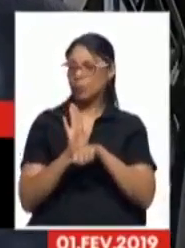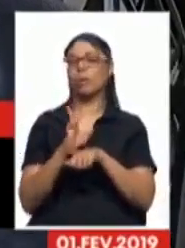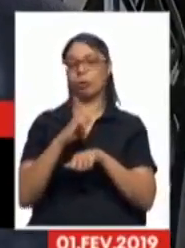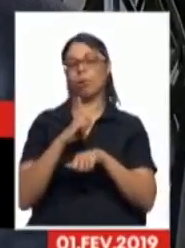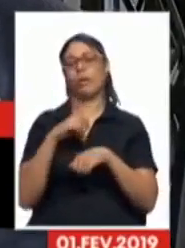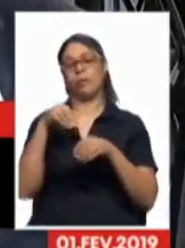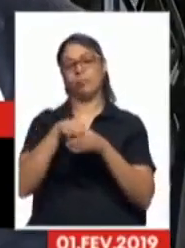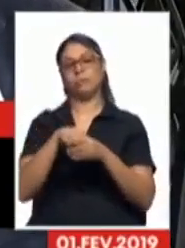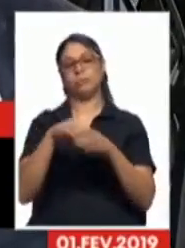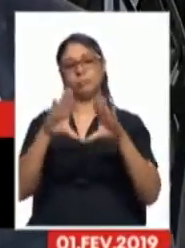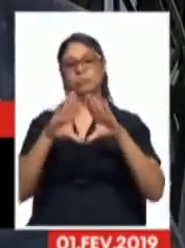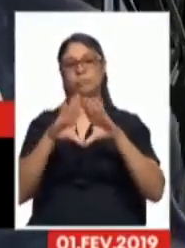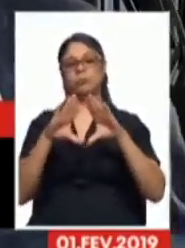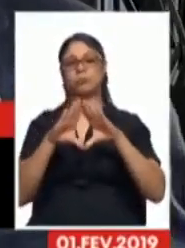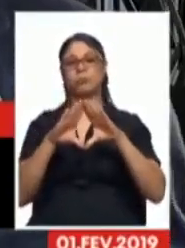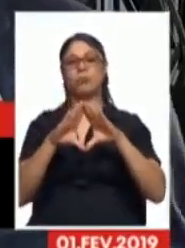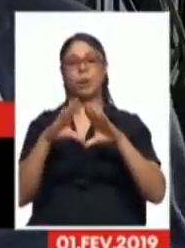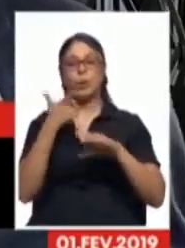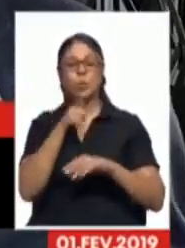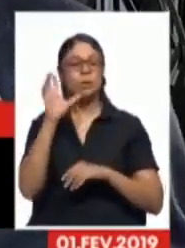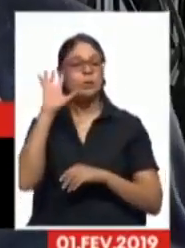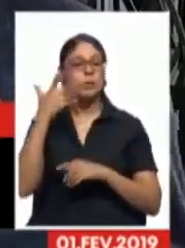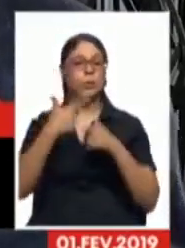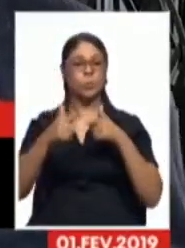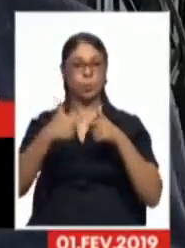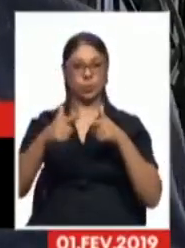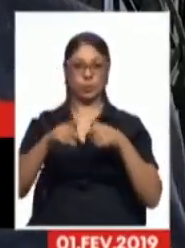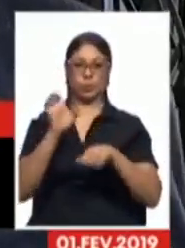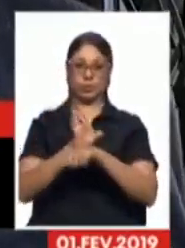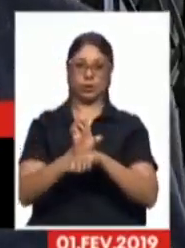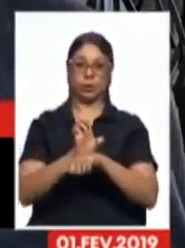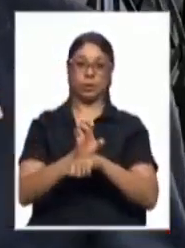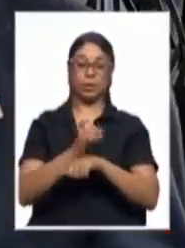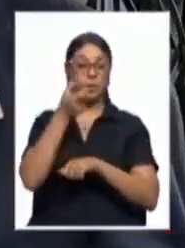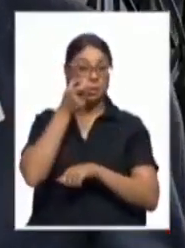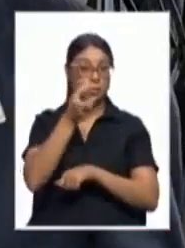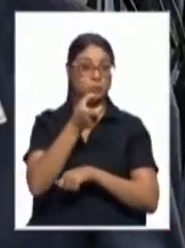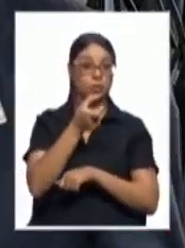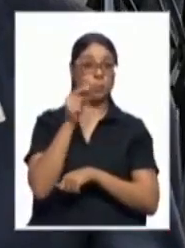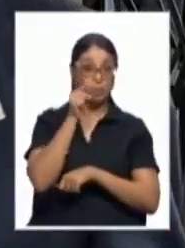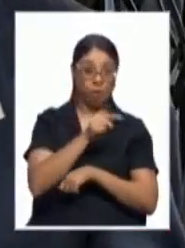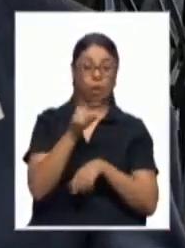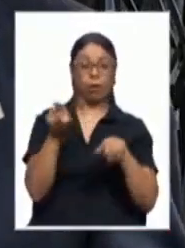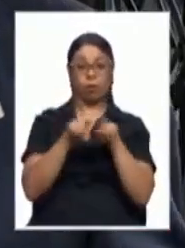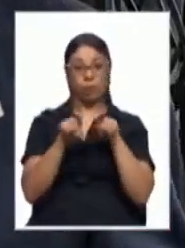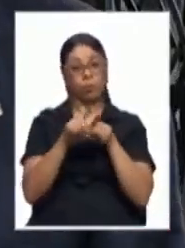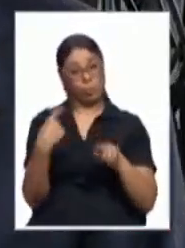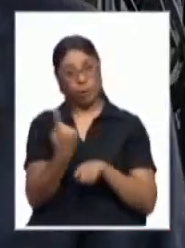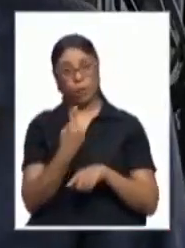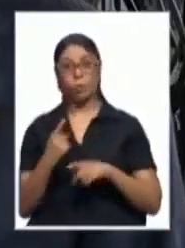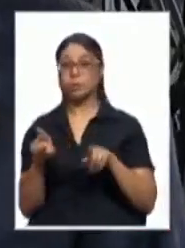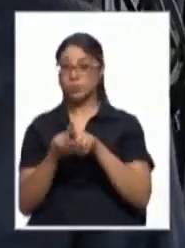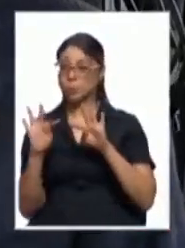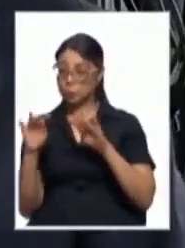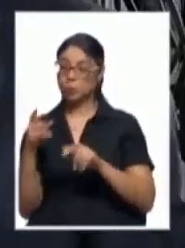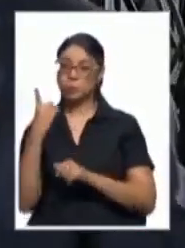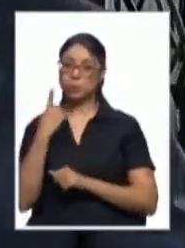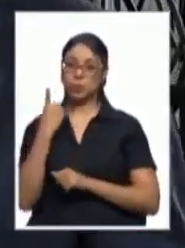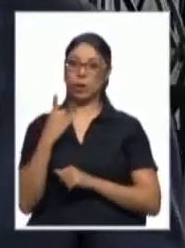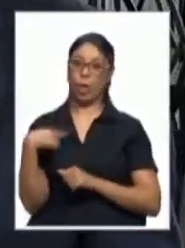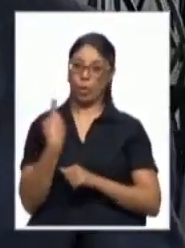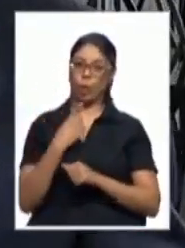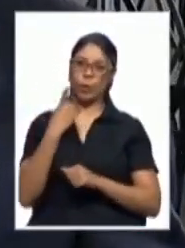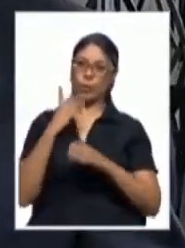para resolver esse problema do Estado, que interessa tanto a ele como também a todos nós e a todos os deputados. Então os deputados não vão fugir